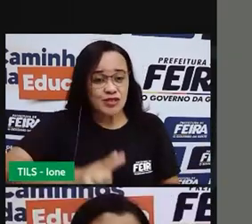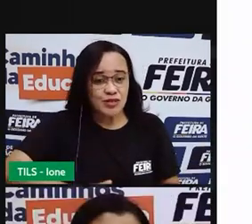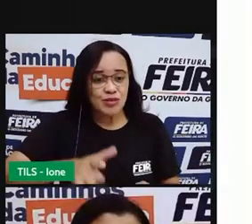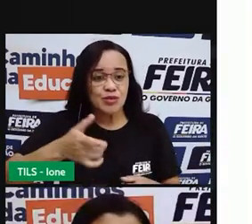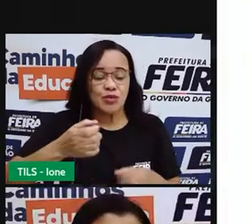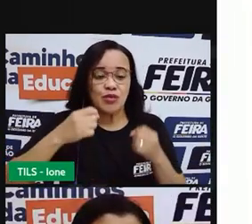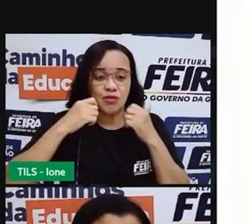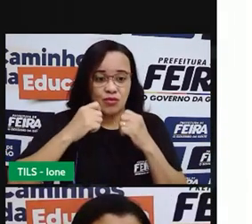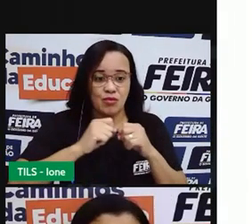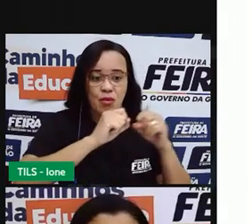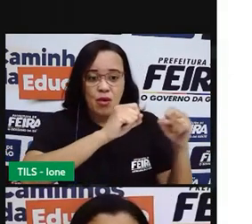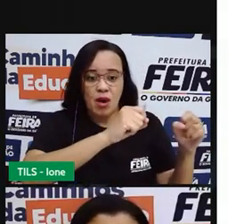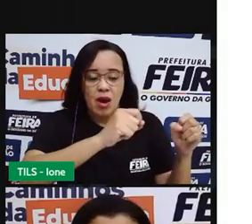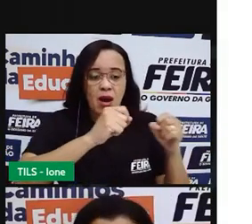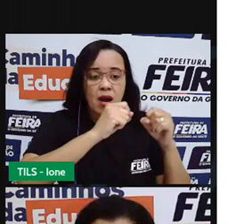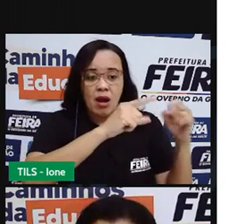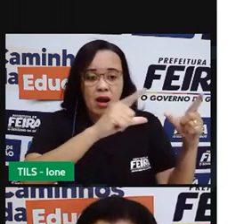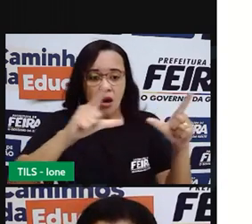apresentação